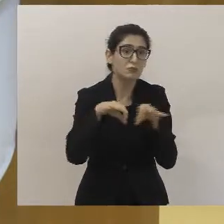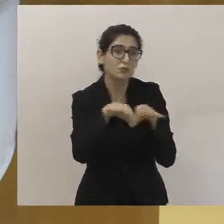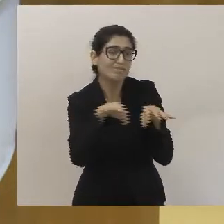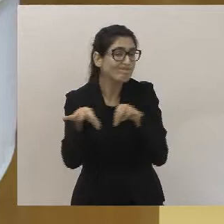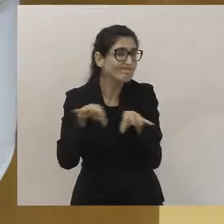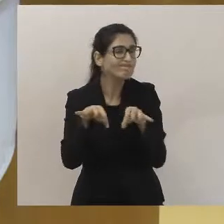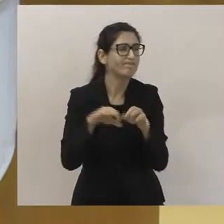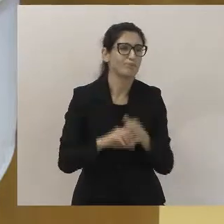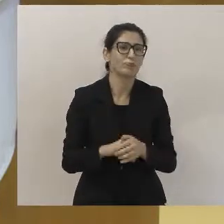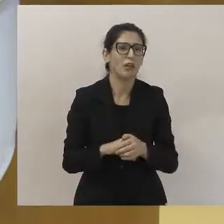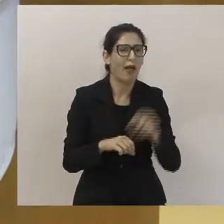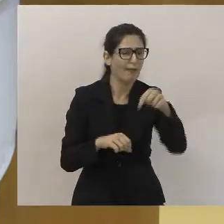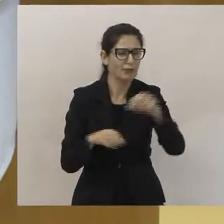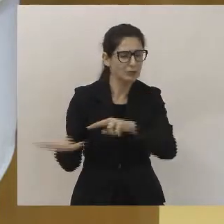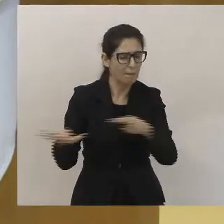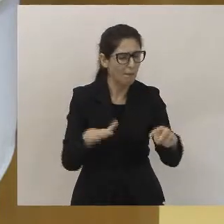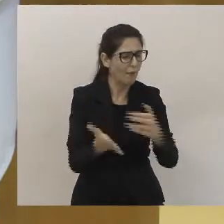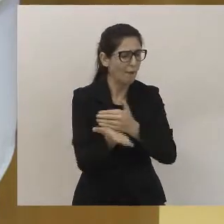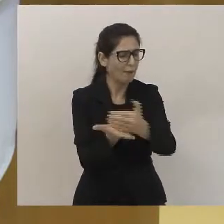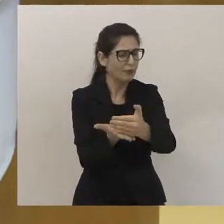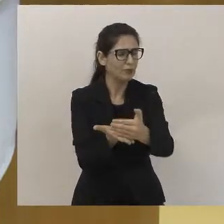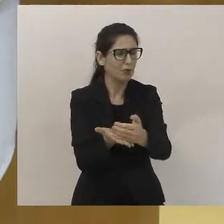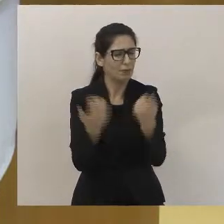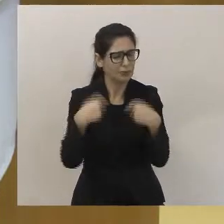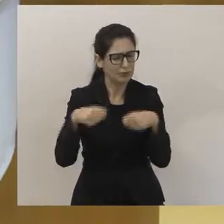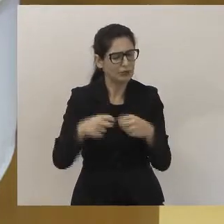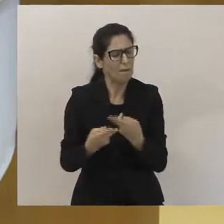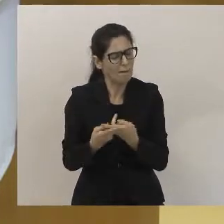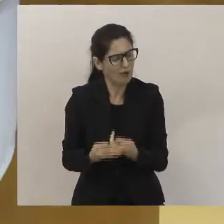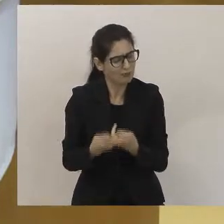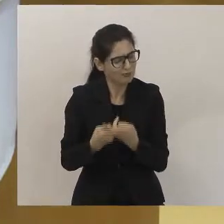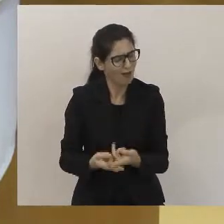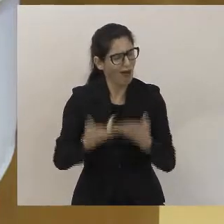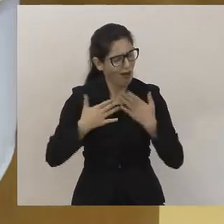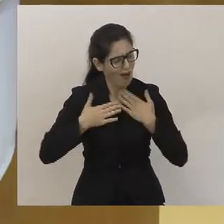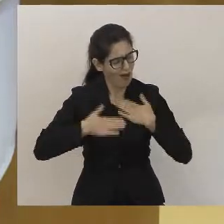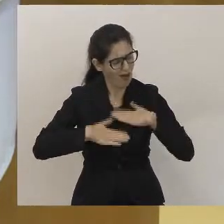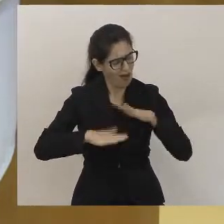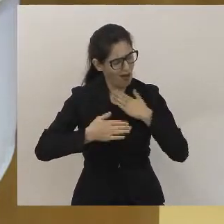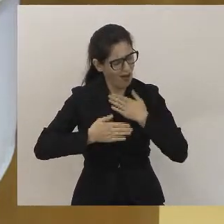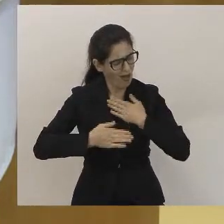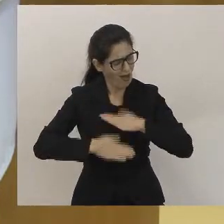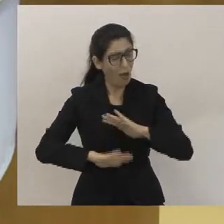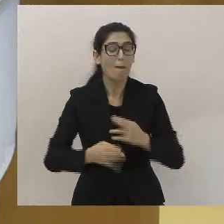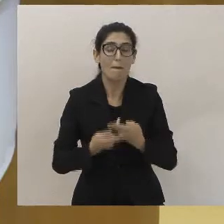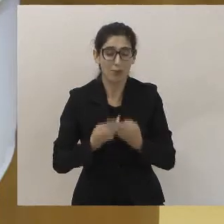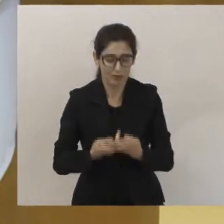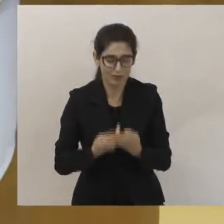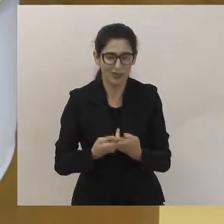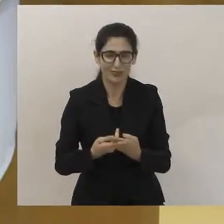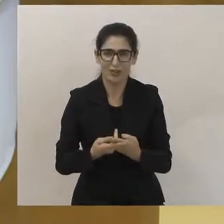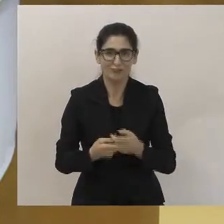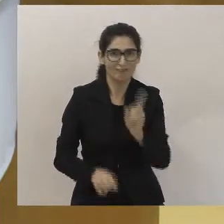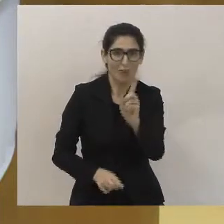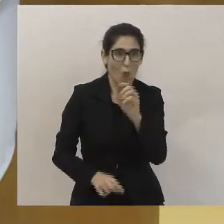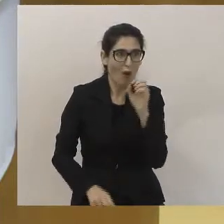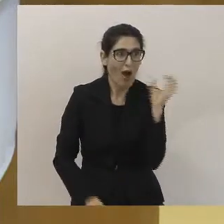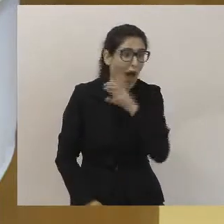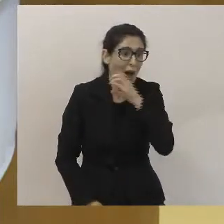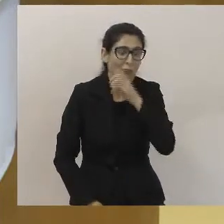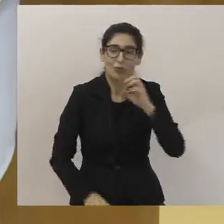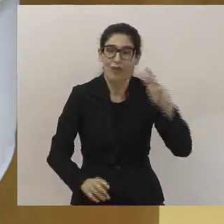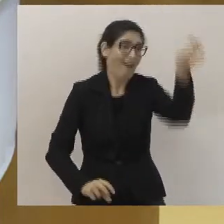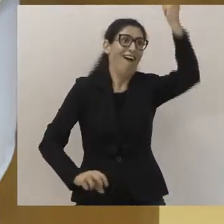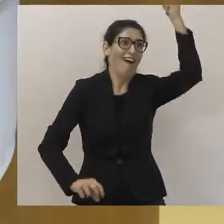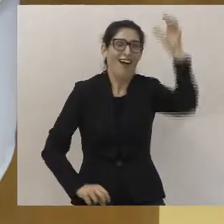implantou ainda essa semana então precisamos ter um pouquinho de paciência não é de uma hora pra outra coisa não vem pronta infelizmente né